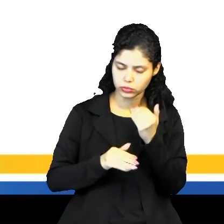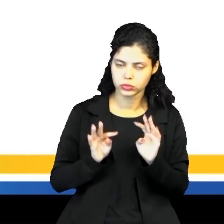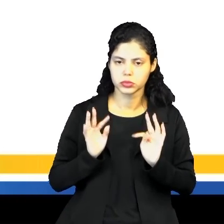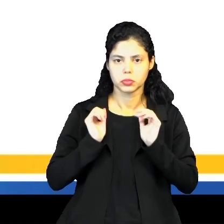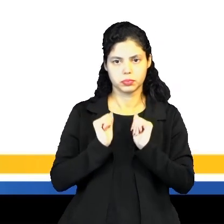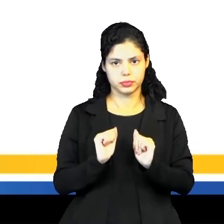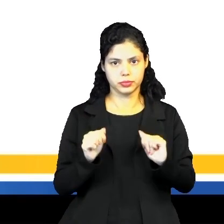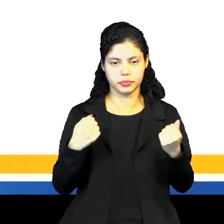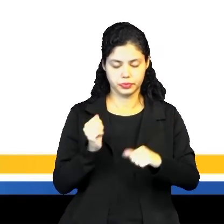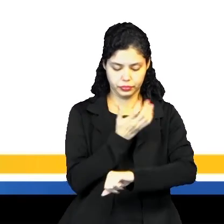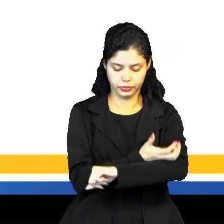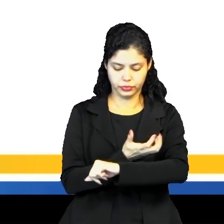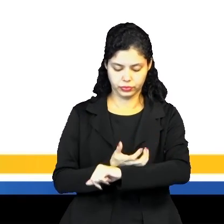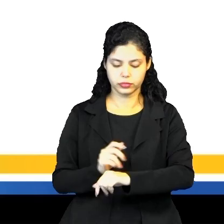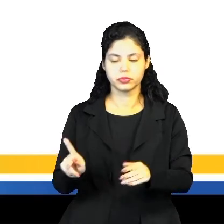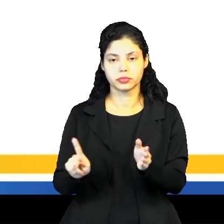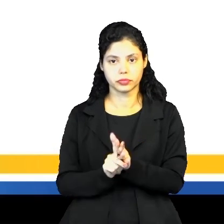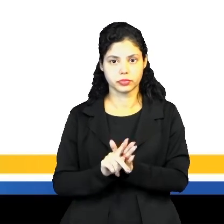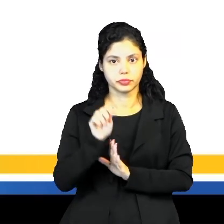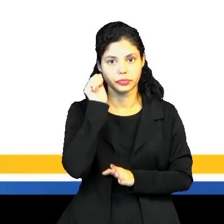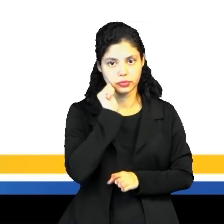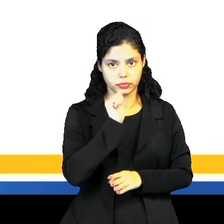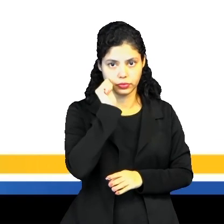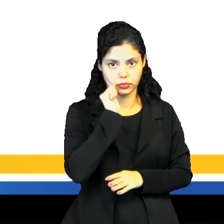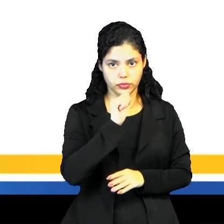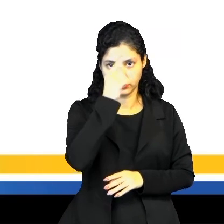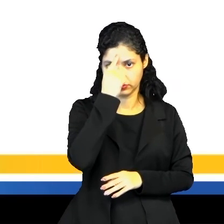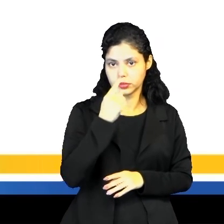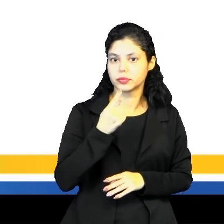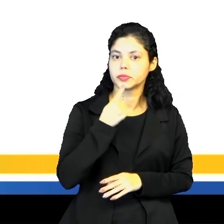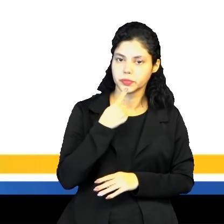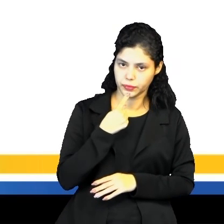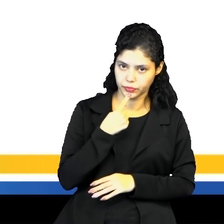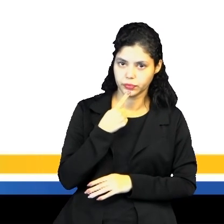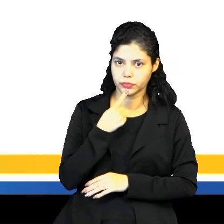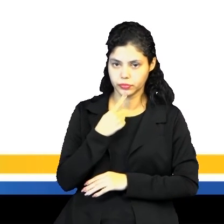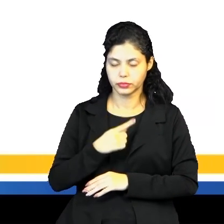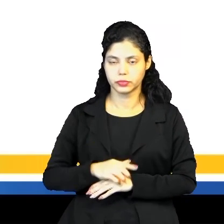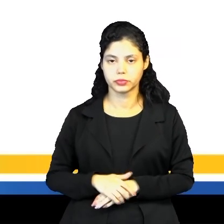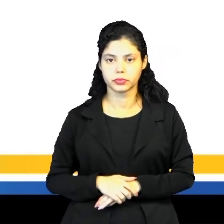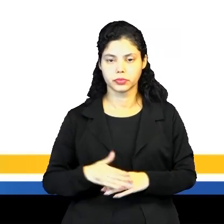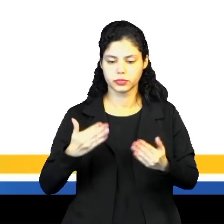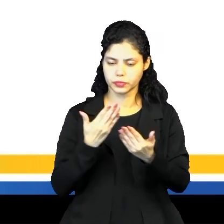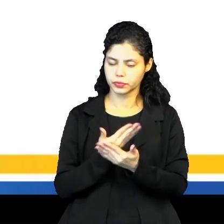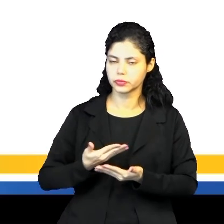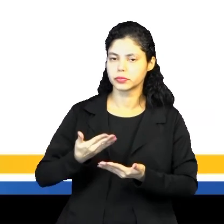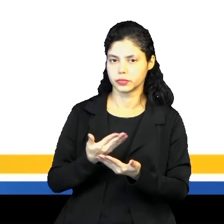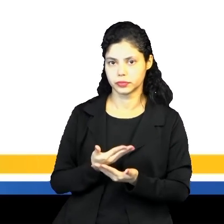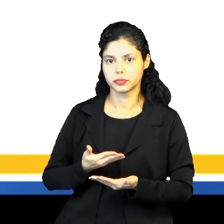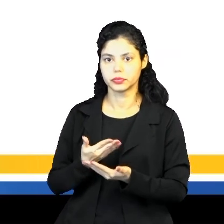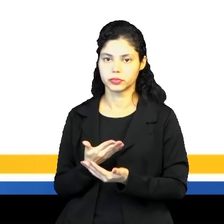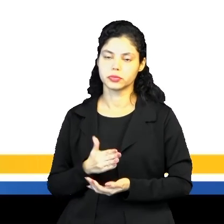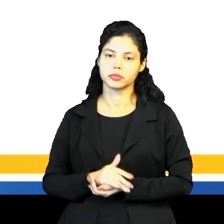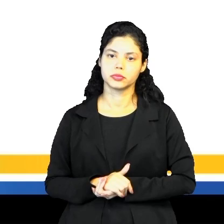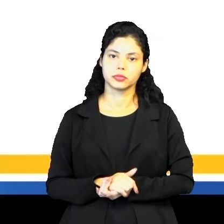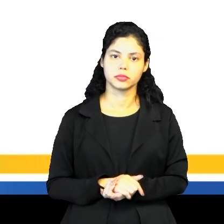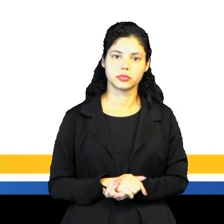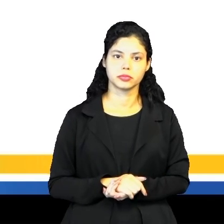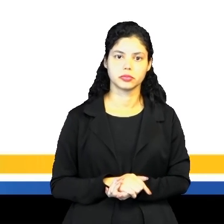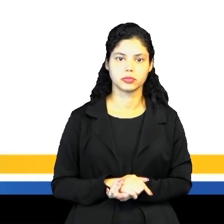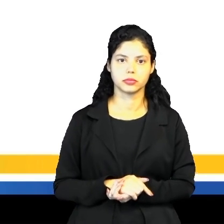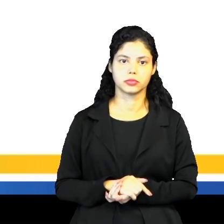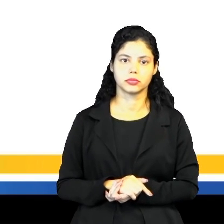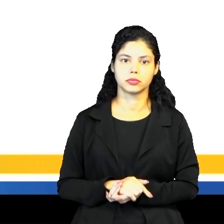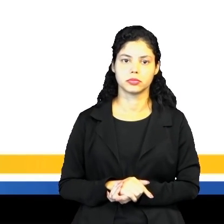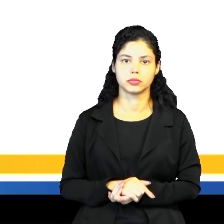alimentação, a colheita, né, os elementos da terra, que também dependem, né, desse cuidado, né, da